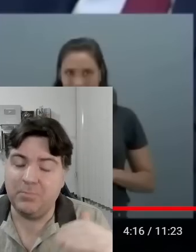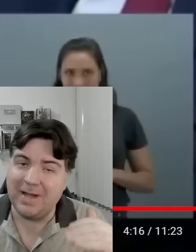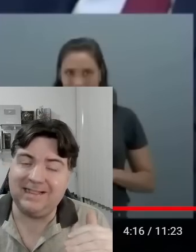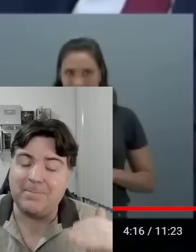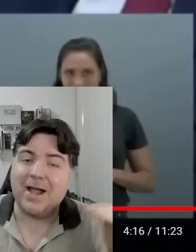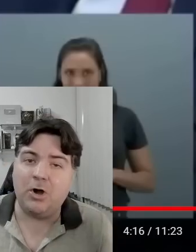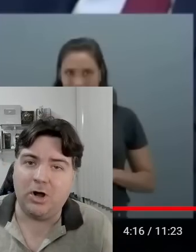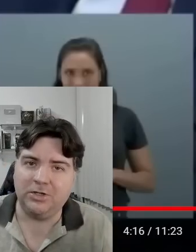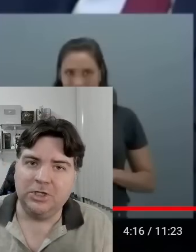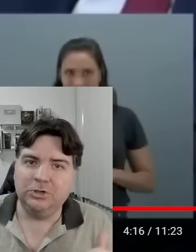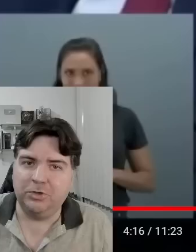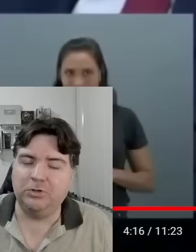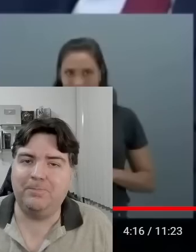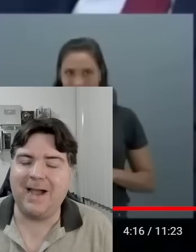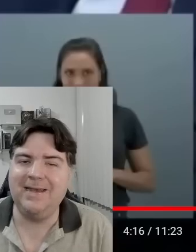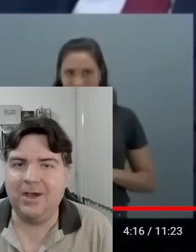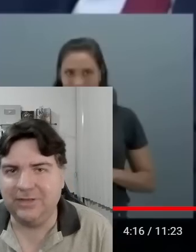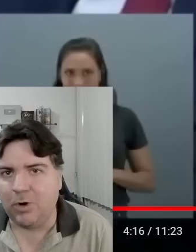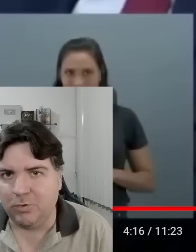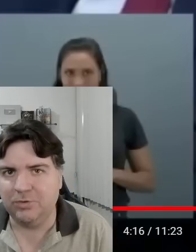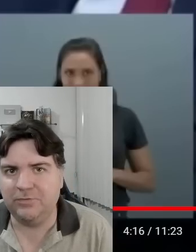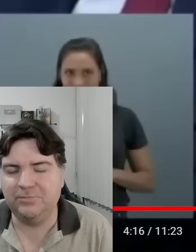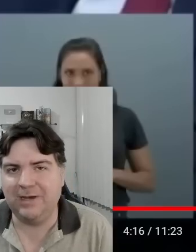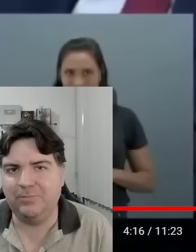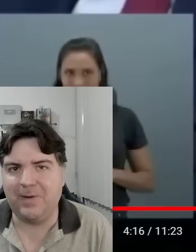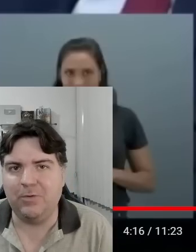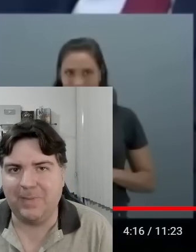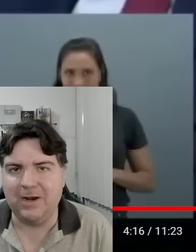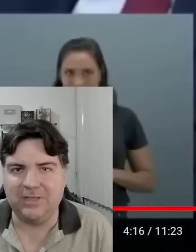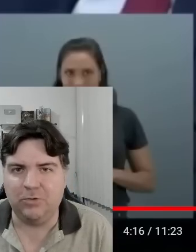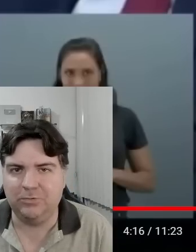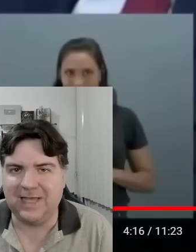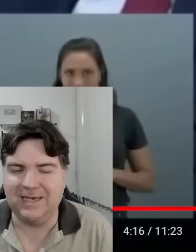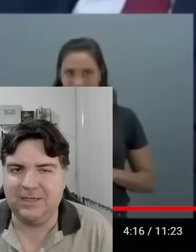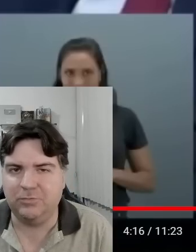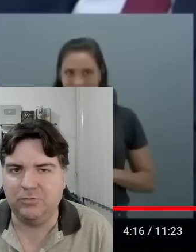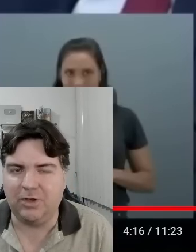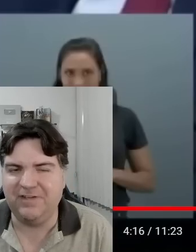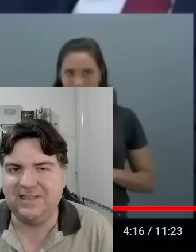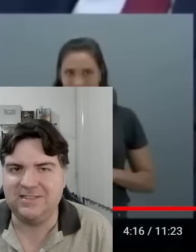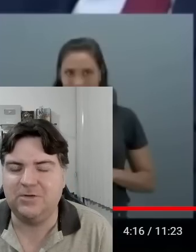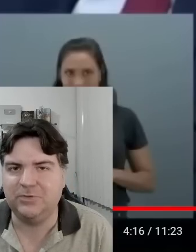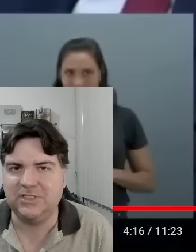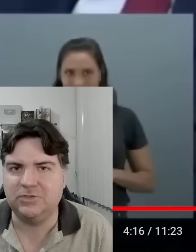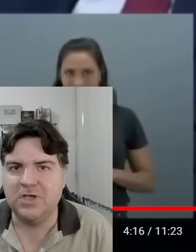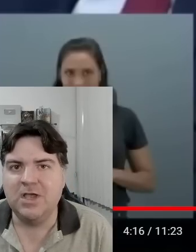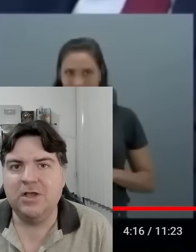é até maior do que o do painel da ONU, viu? O painel da ONU tá ali com